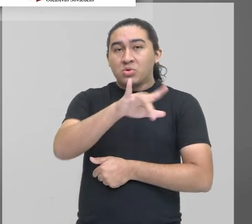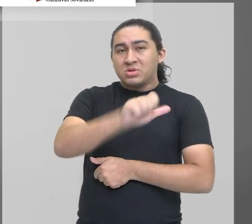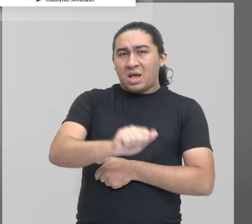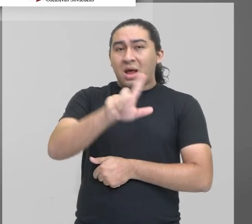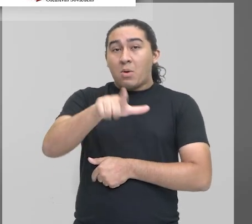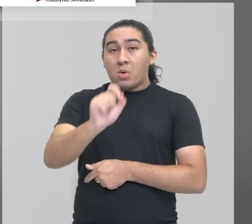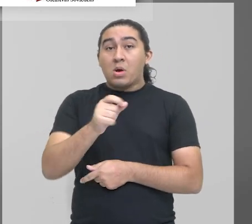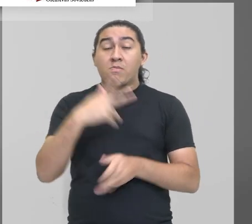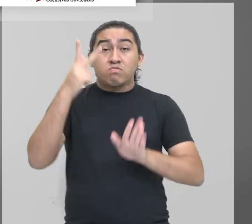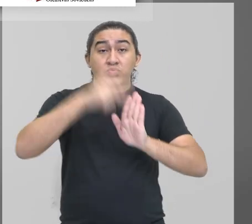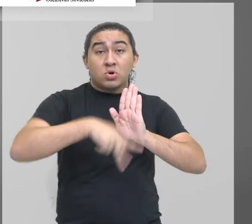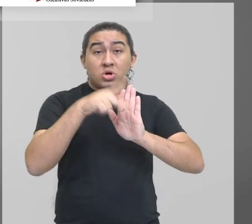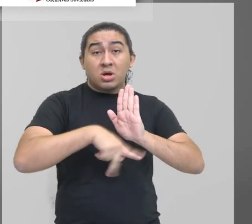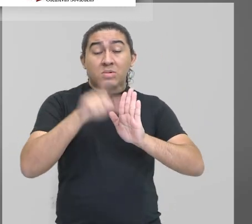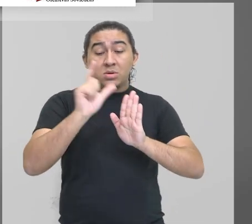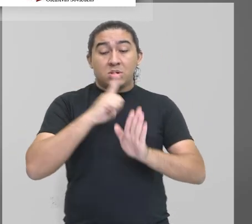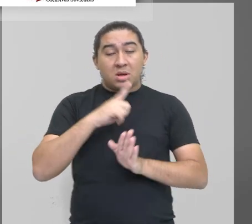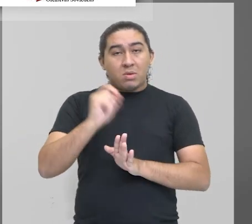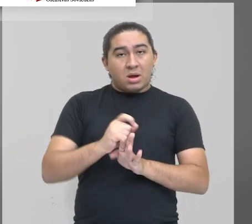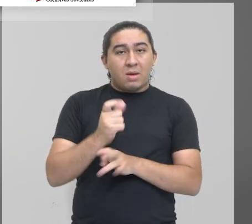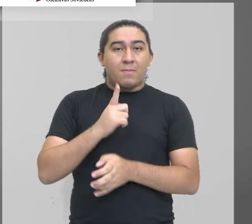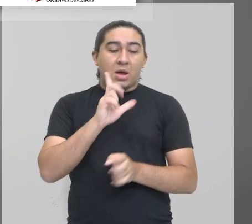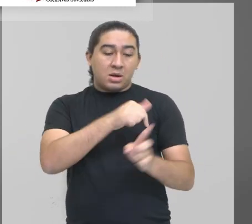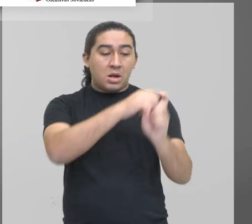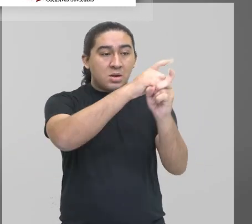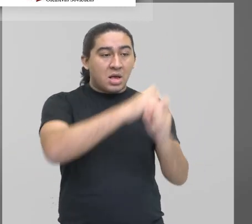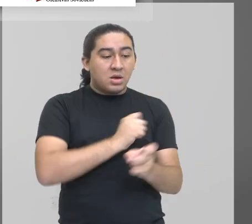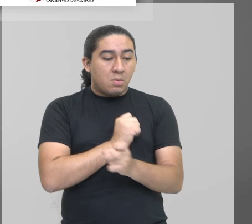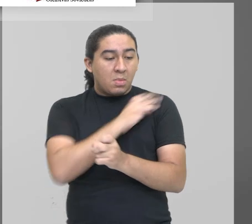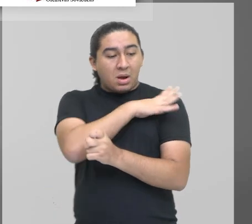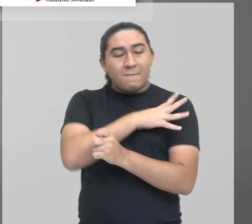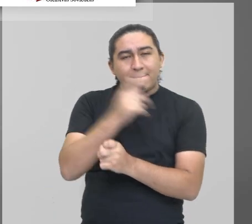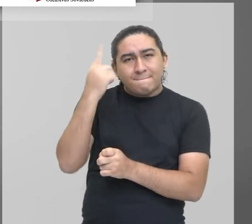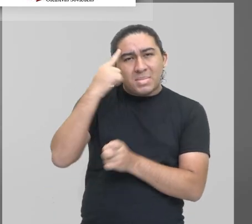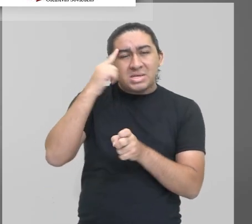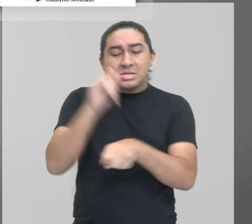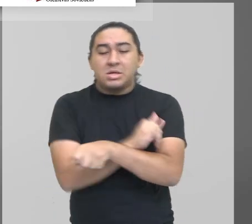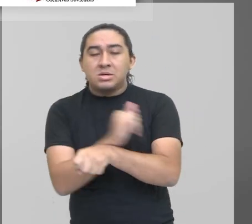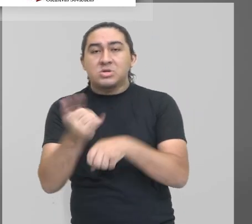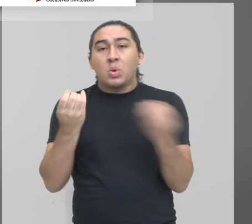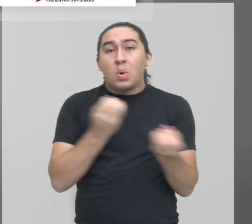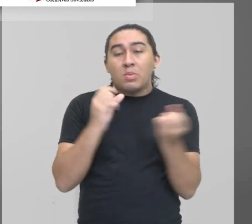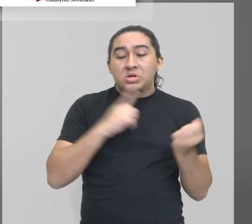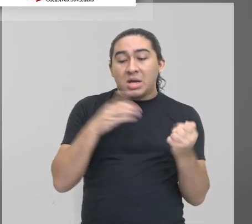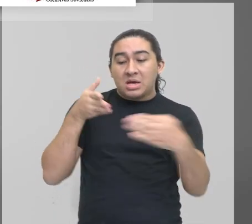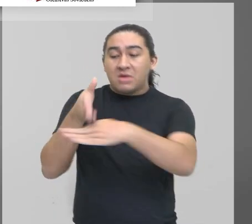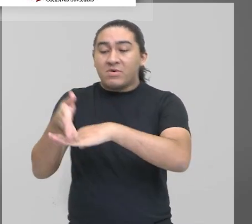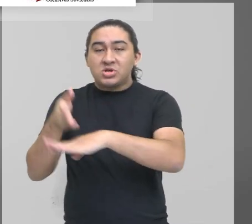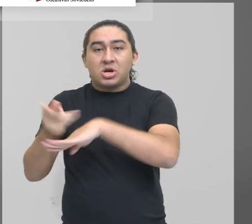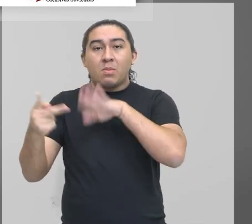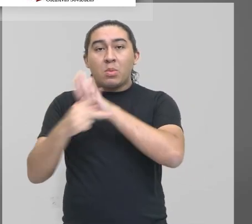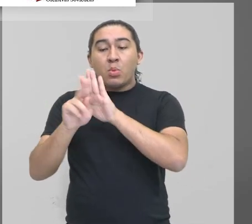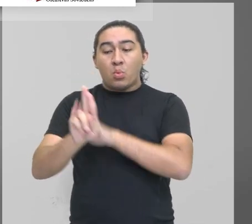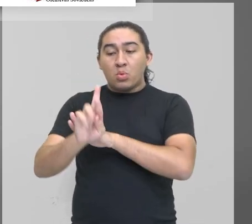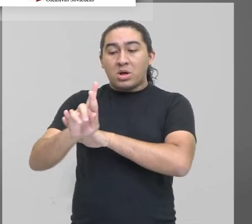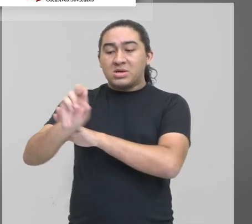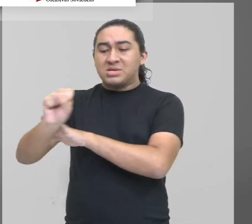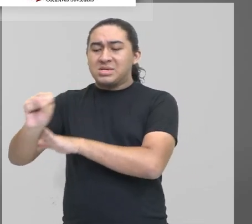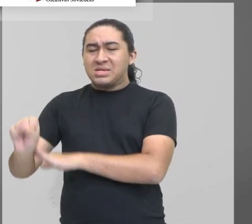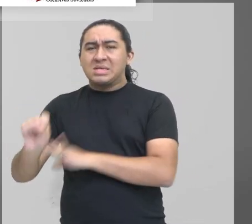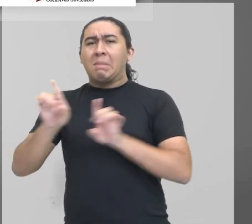um grande plano onde o exército nazista planejava invadir a União Soviética.